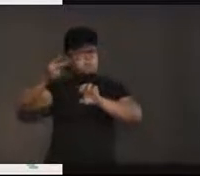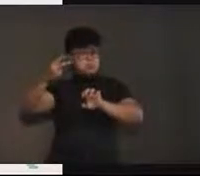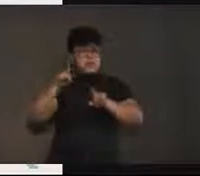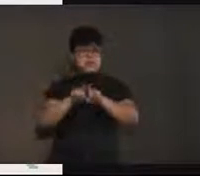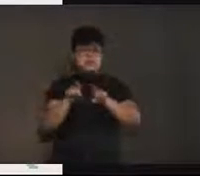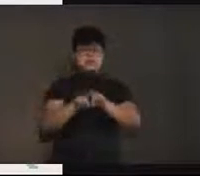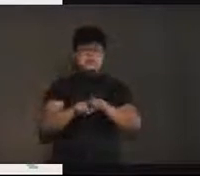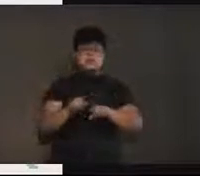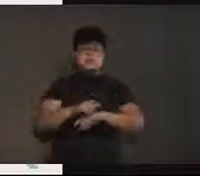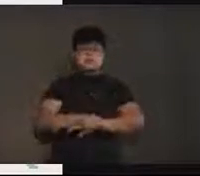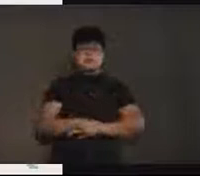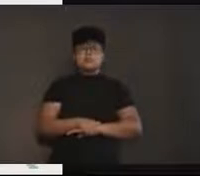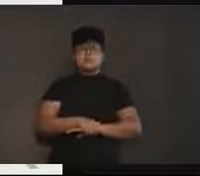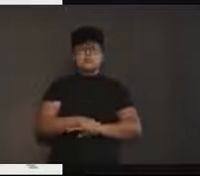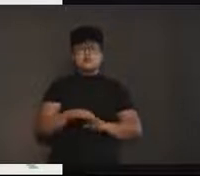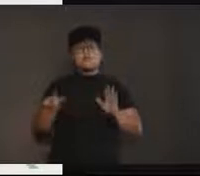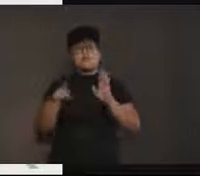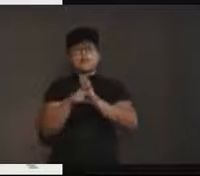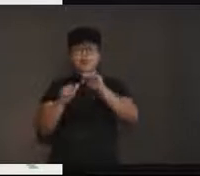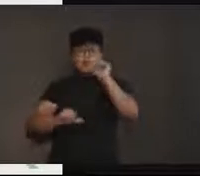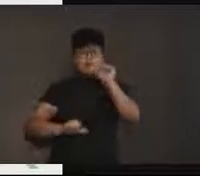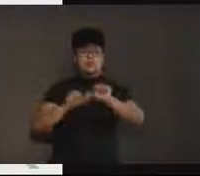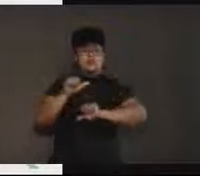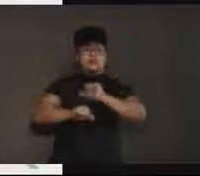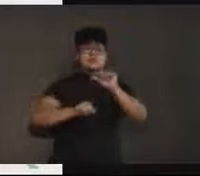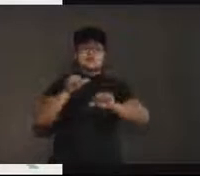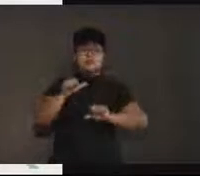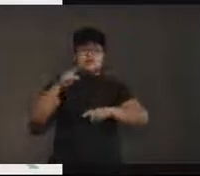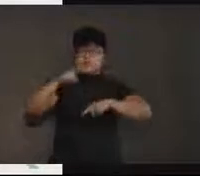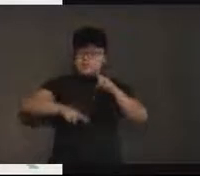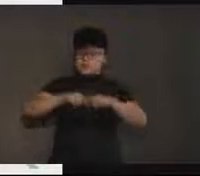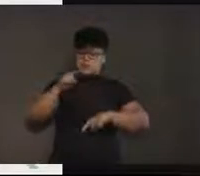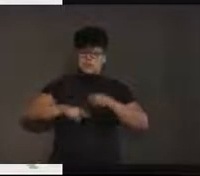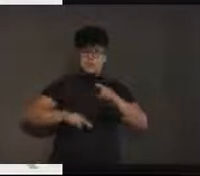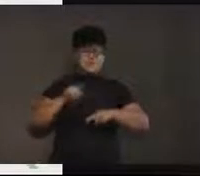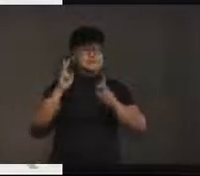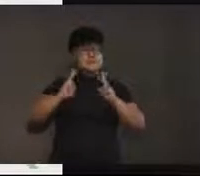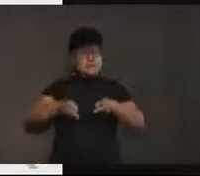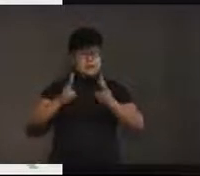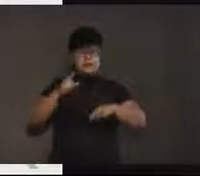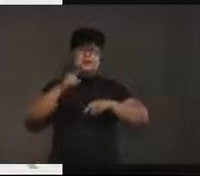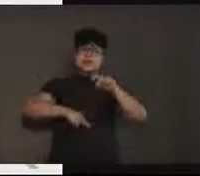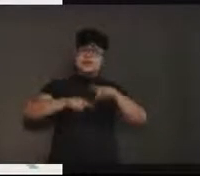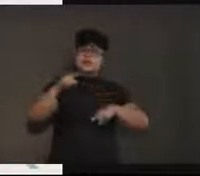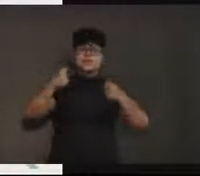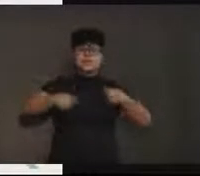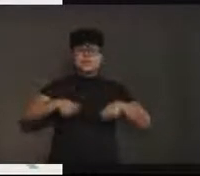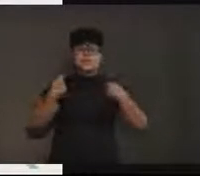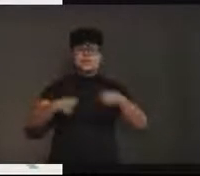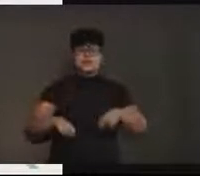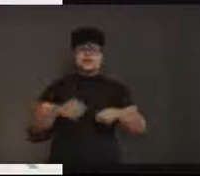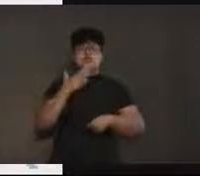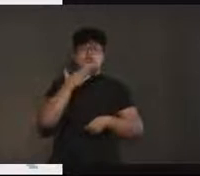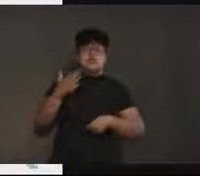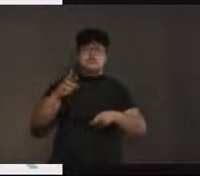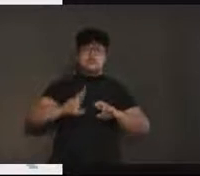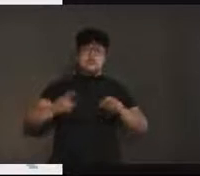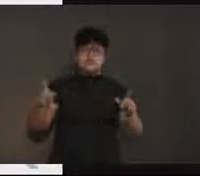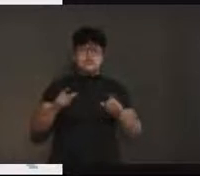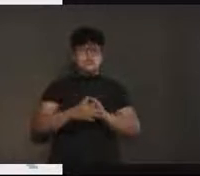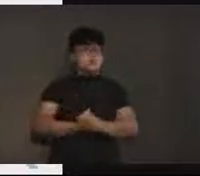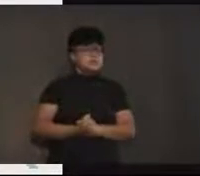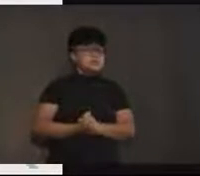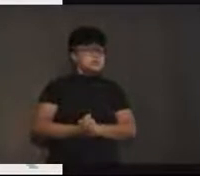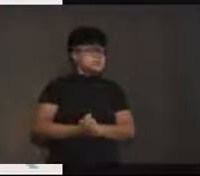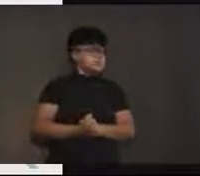no laboratório Foi por causa da mudança do material e cada material tem ser modelado de forma diferente vamos ver